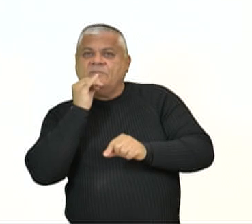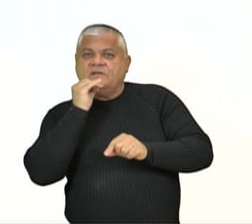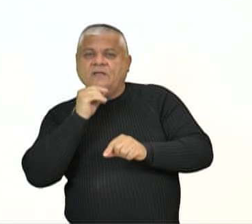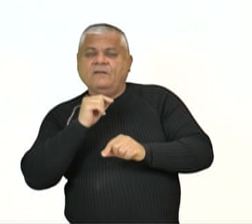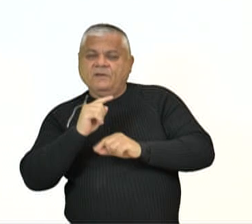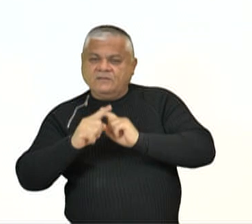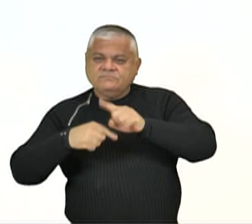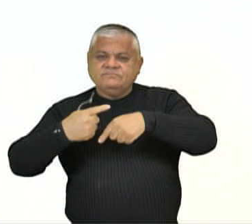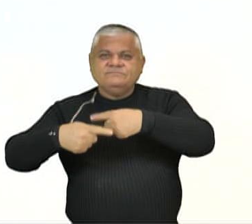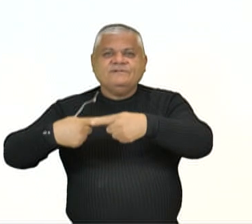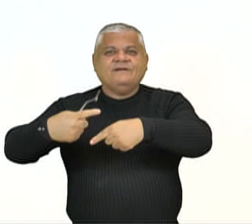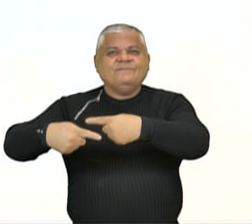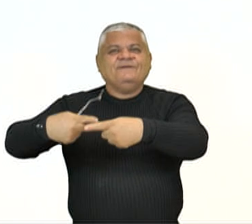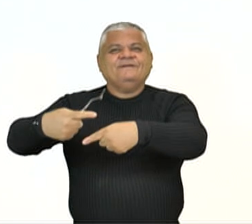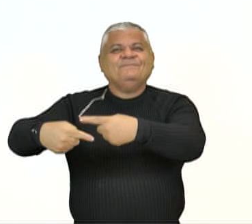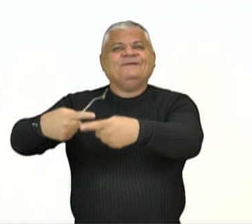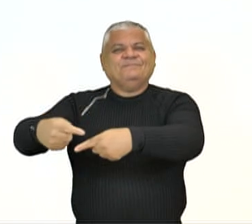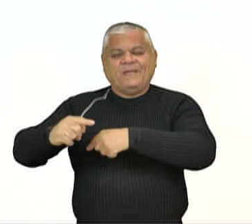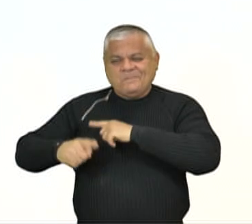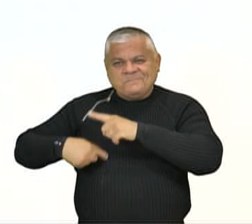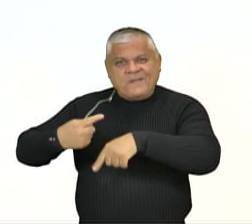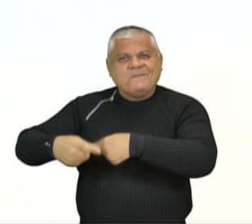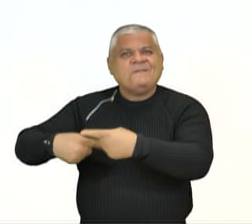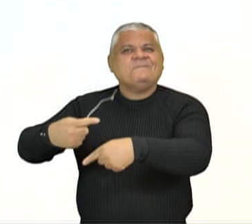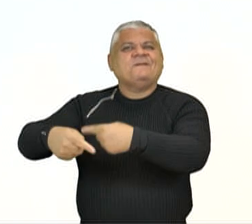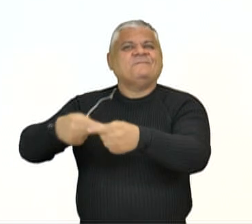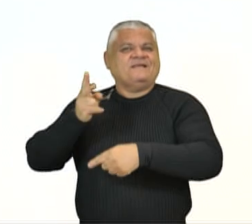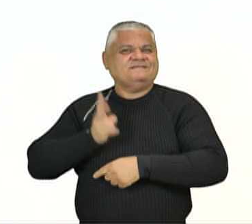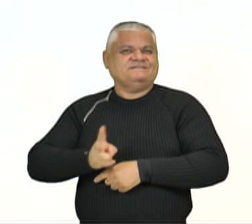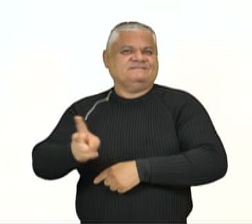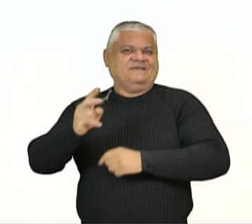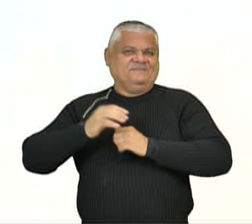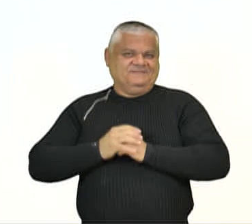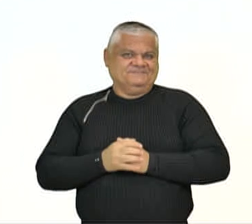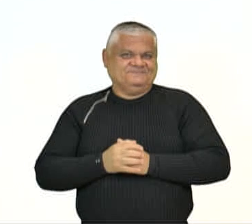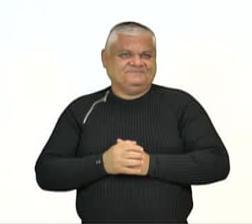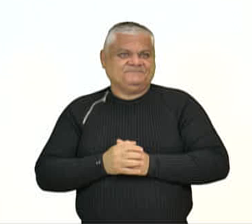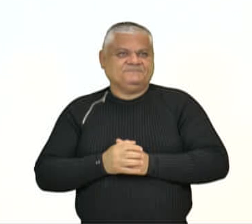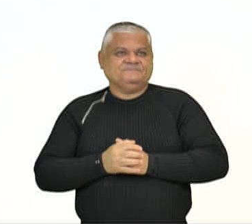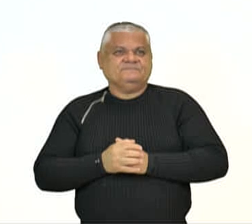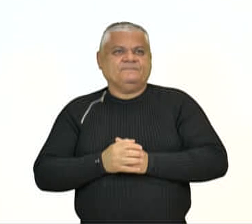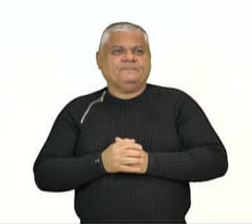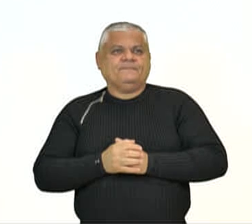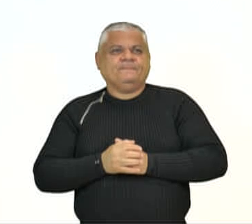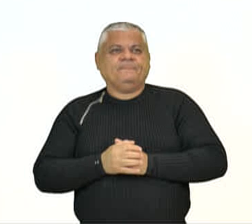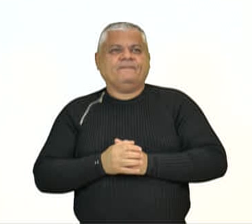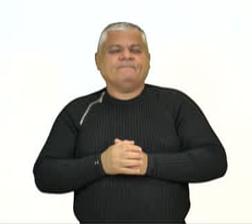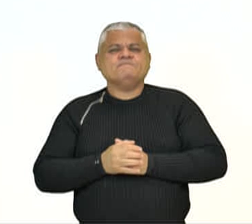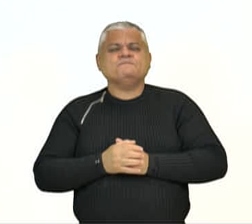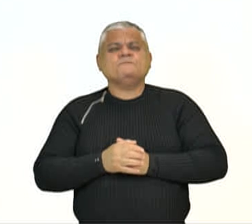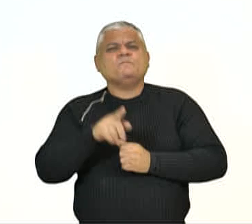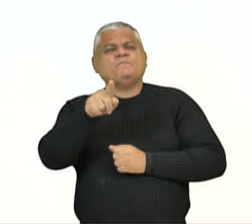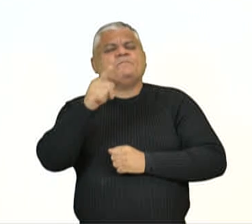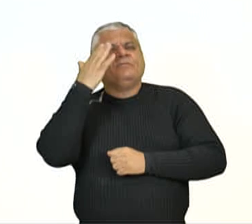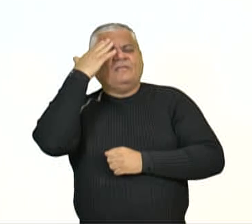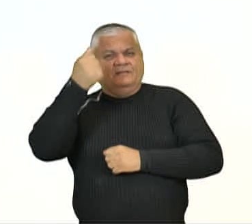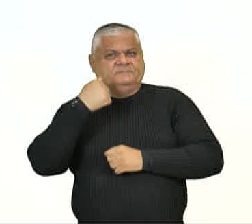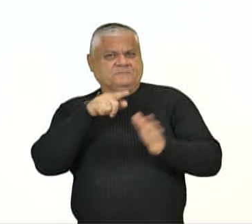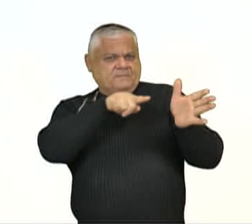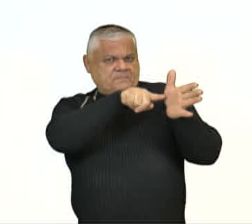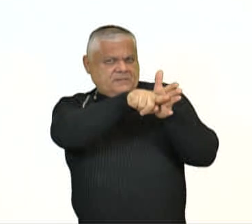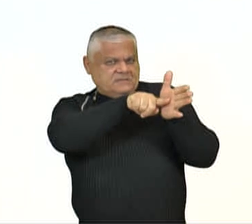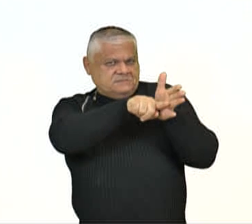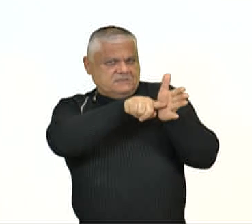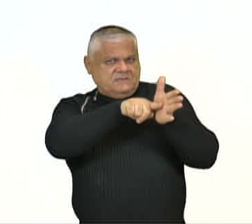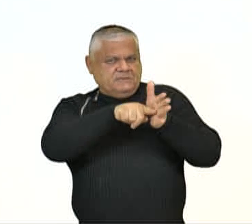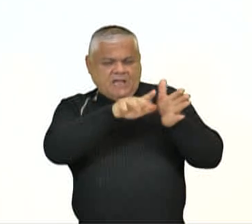a próxima geração através do evento de reprodução. E você sabia que pesquisas em